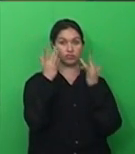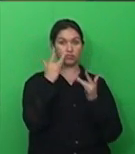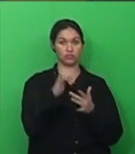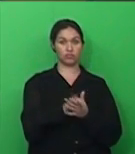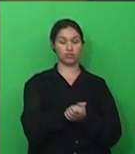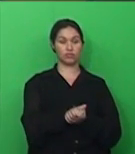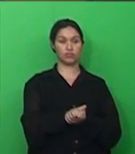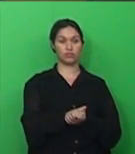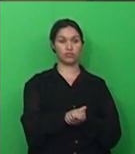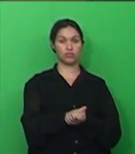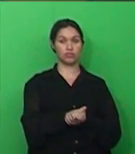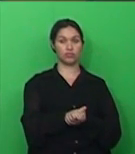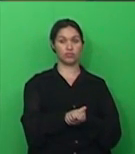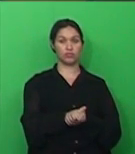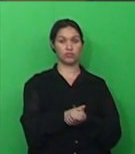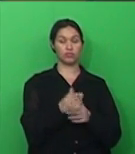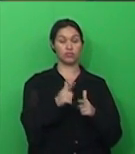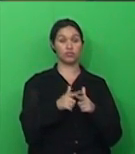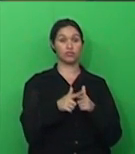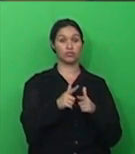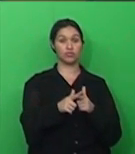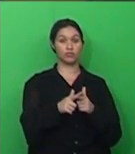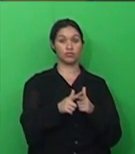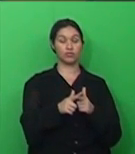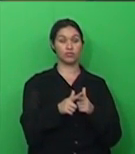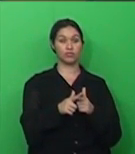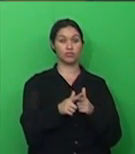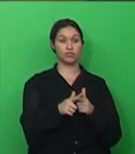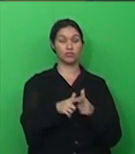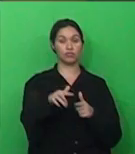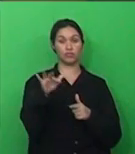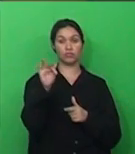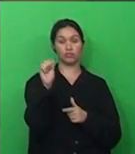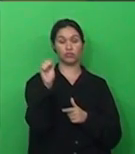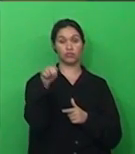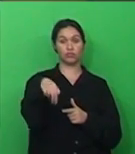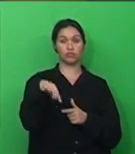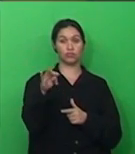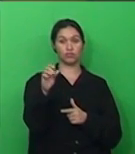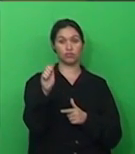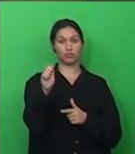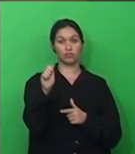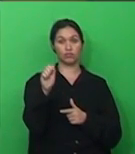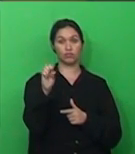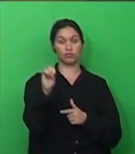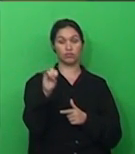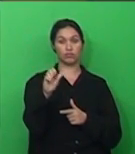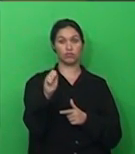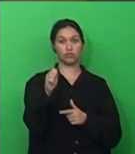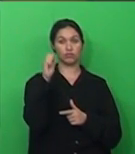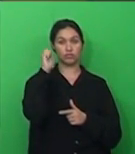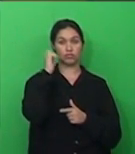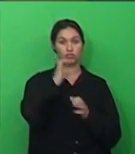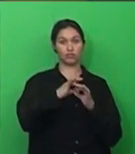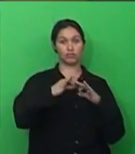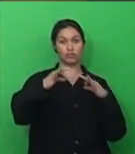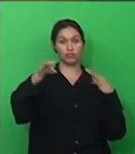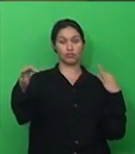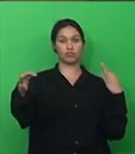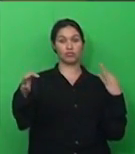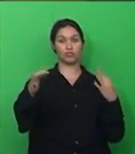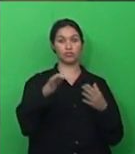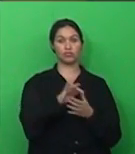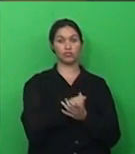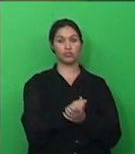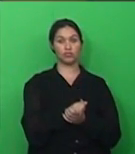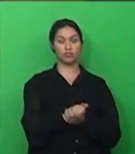ele está vivendo num cotidiano de traficantes, de gente que rouba, de gente que assalta, que uma irmã minha